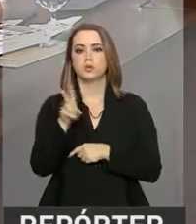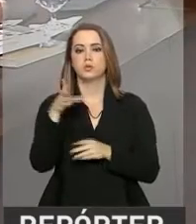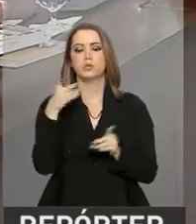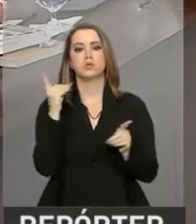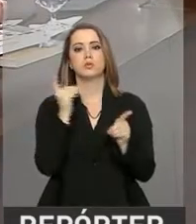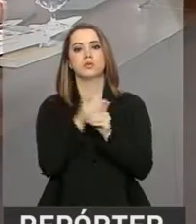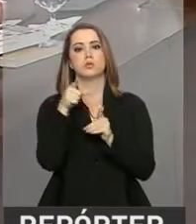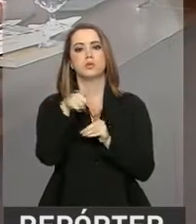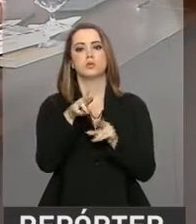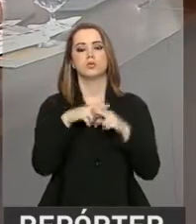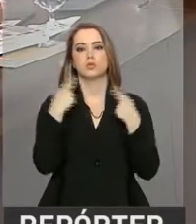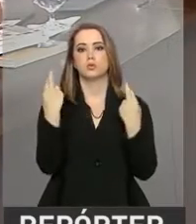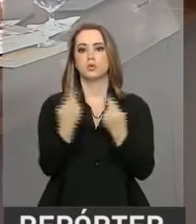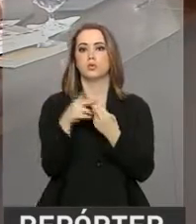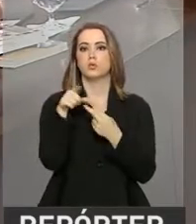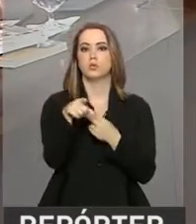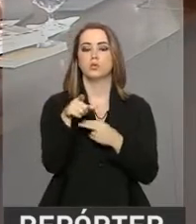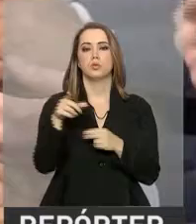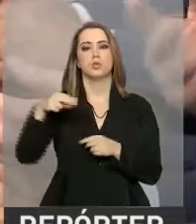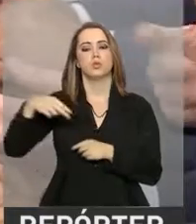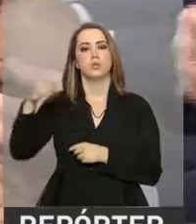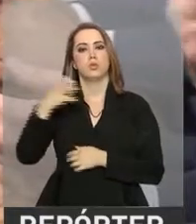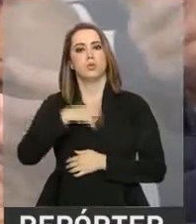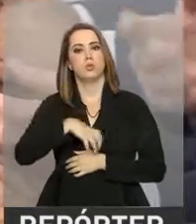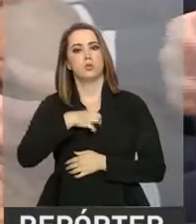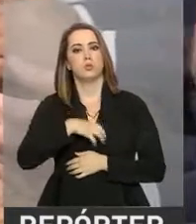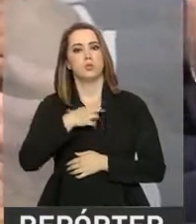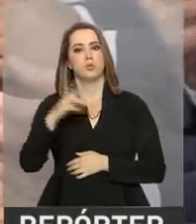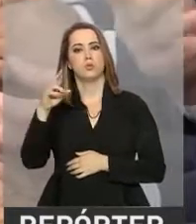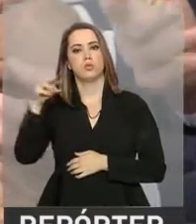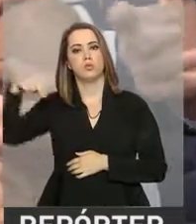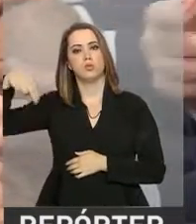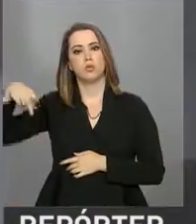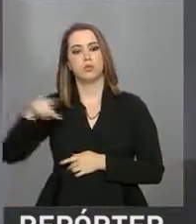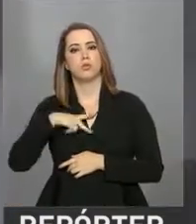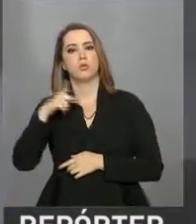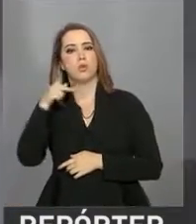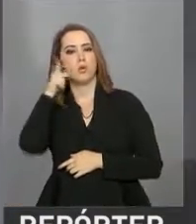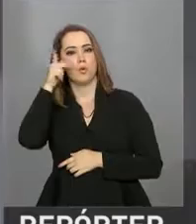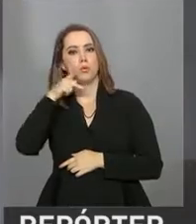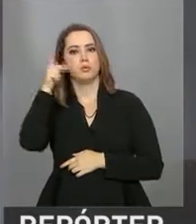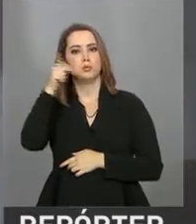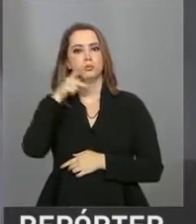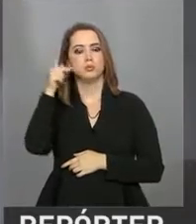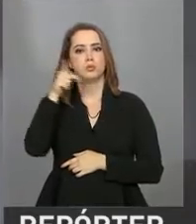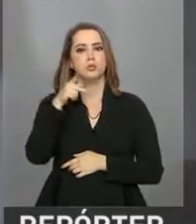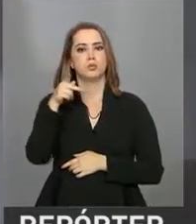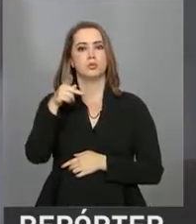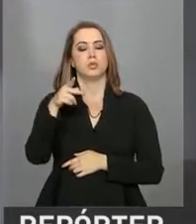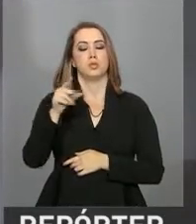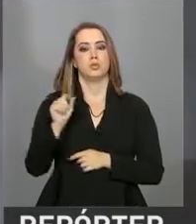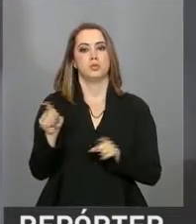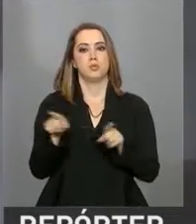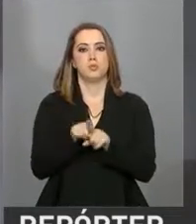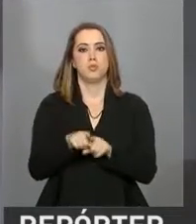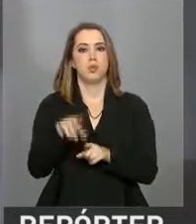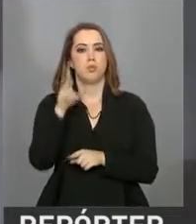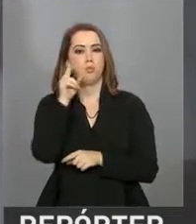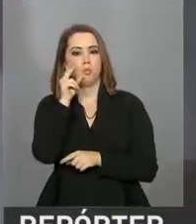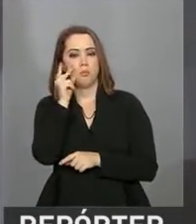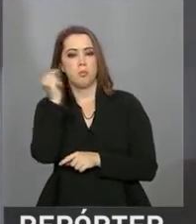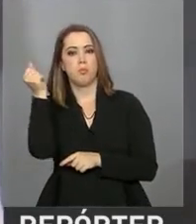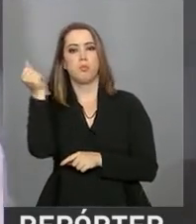os representantes da Bahia, Rio Grande do Norte, Ceará e Piauí. Que o Brasil precisa ter uma política